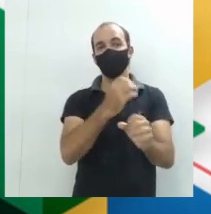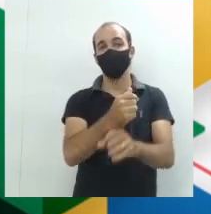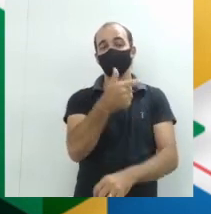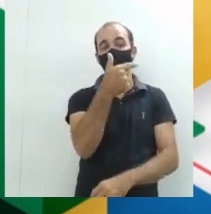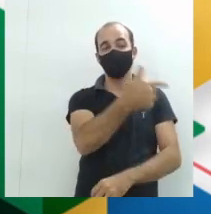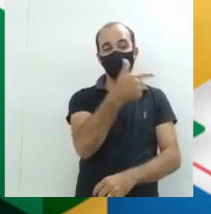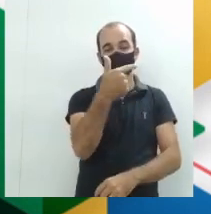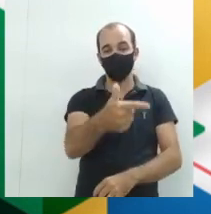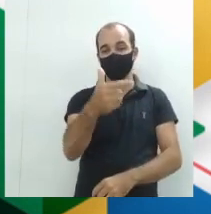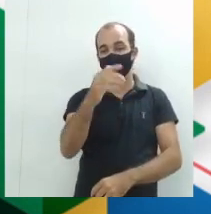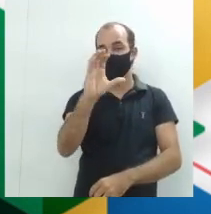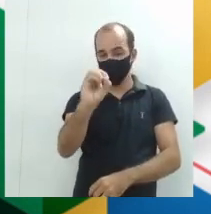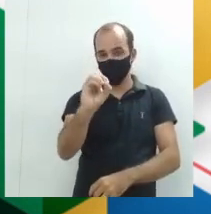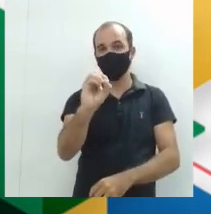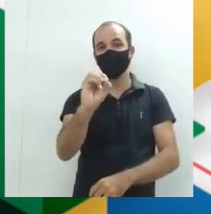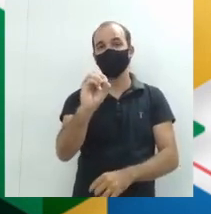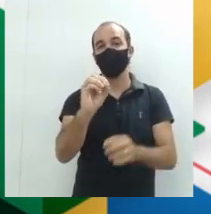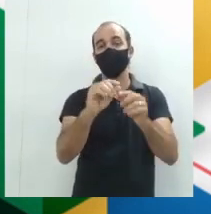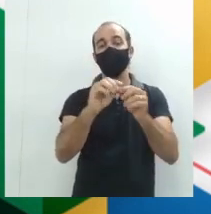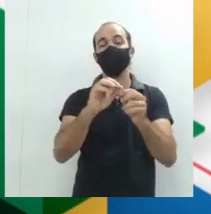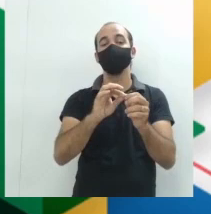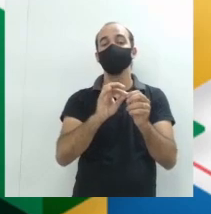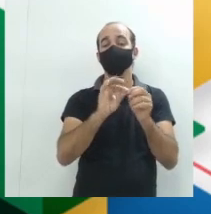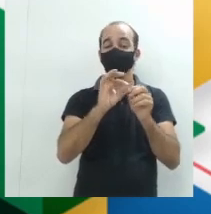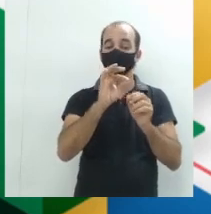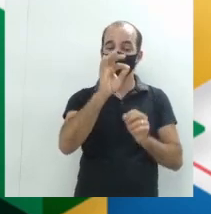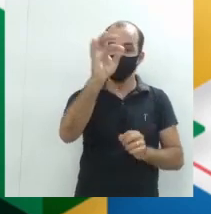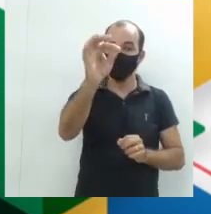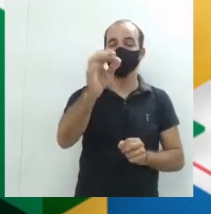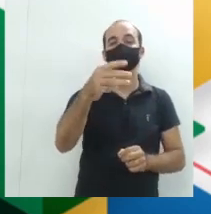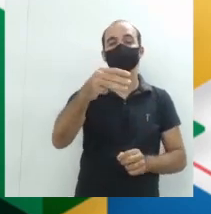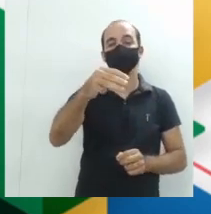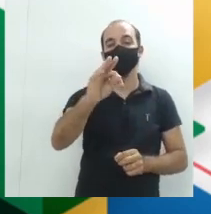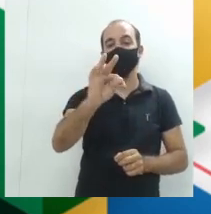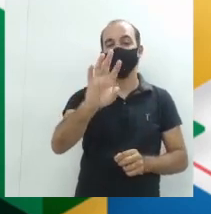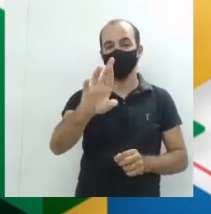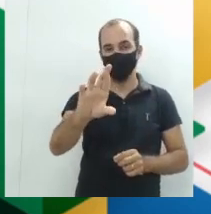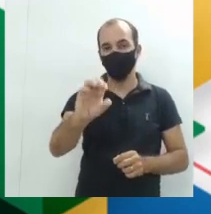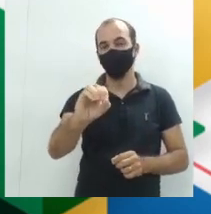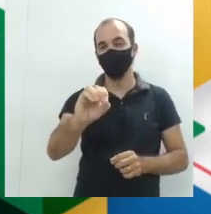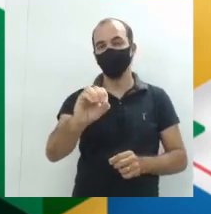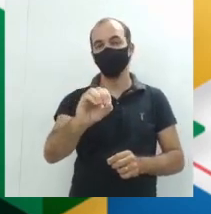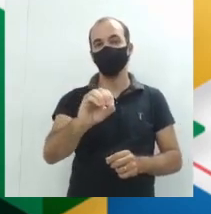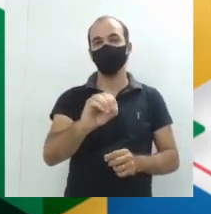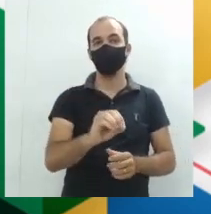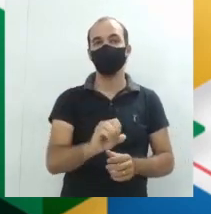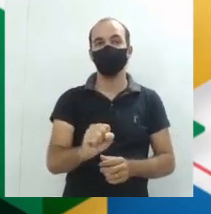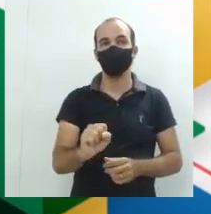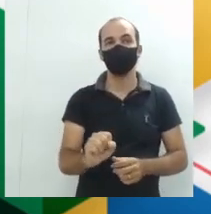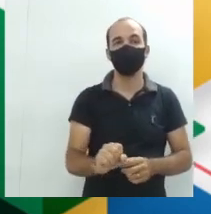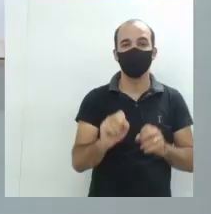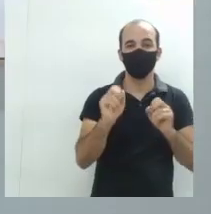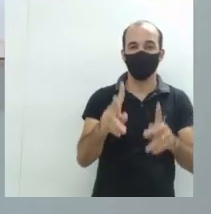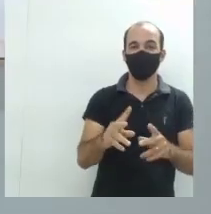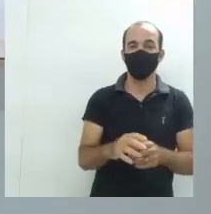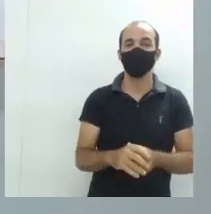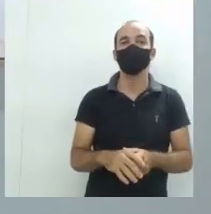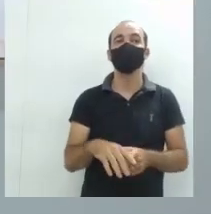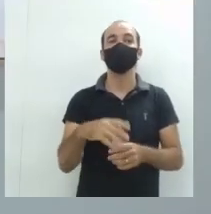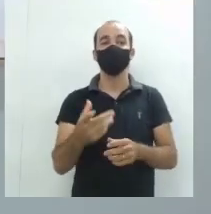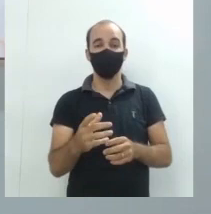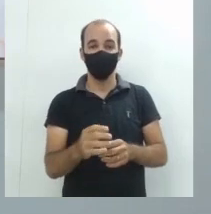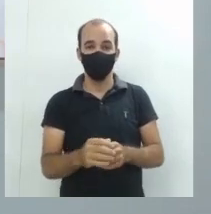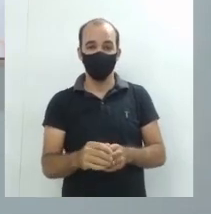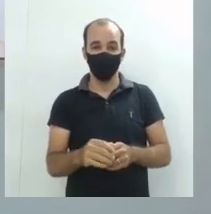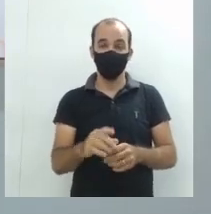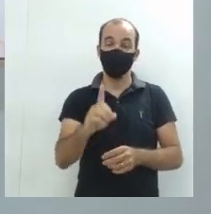foram 11 deslocamentos de 20 metros, 220 metros. Olha para mim, gente. O